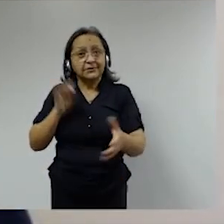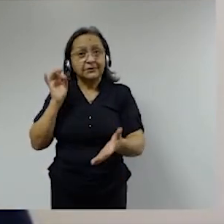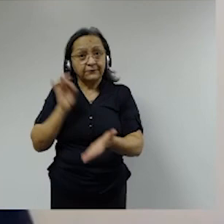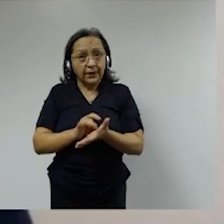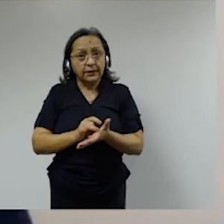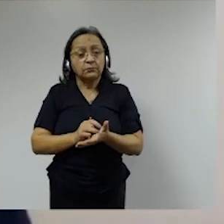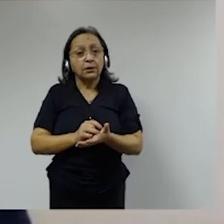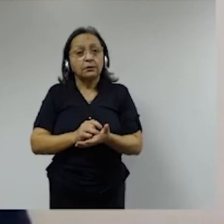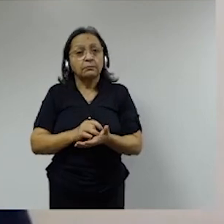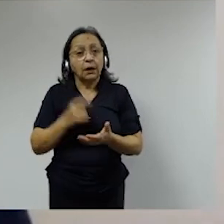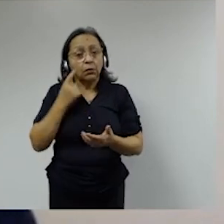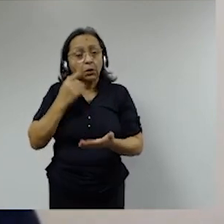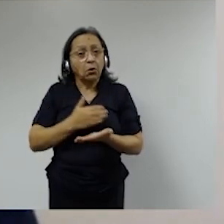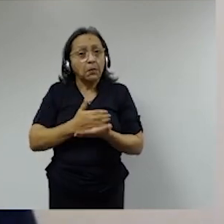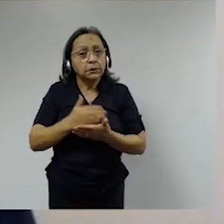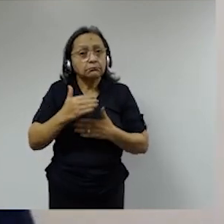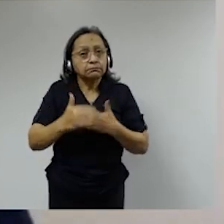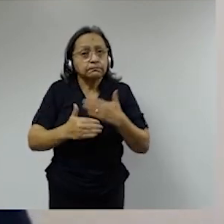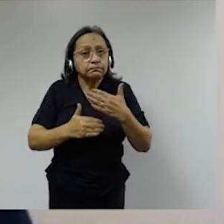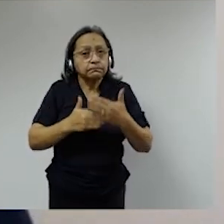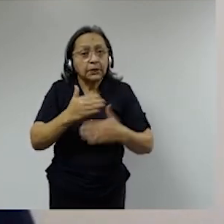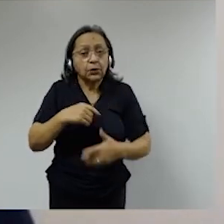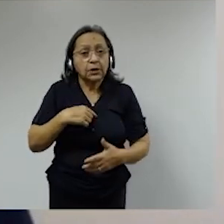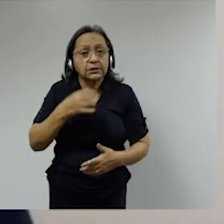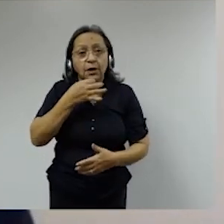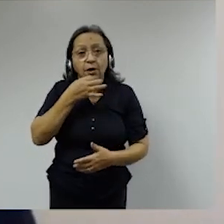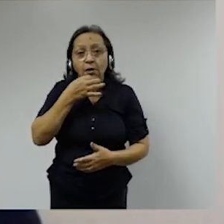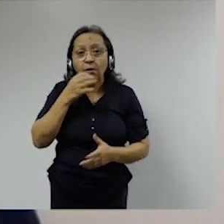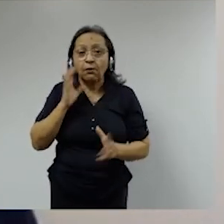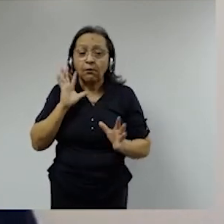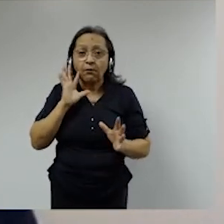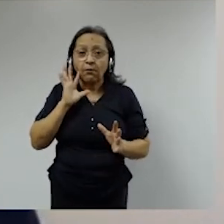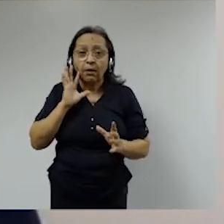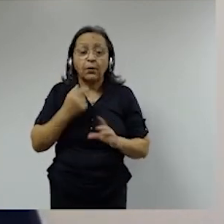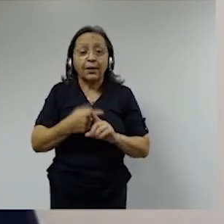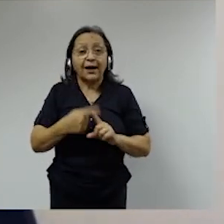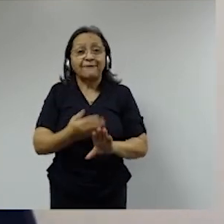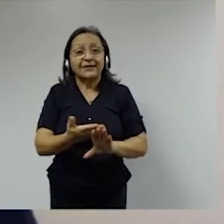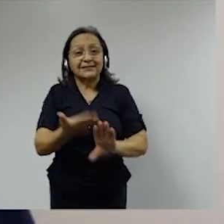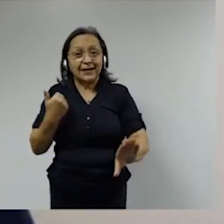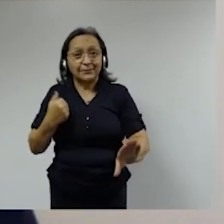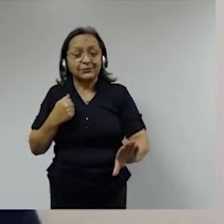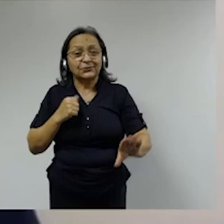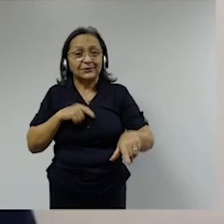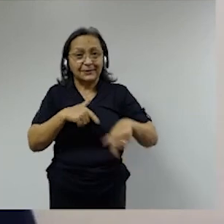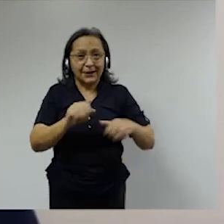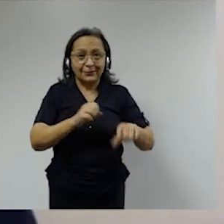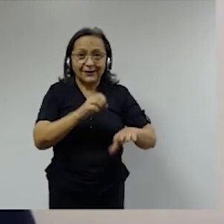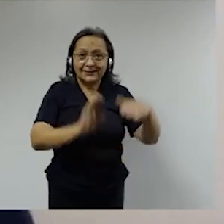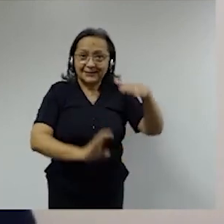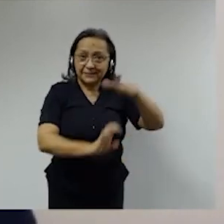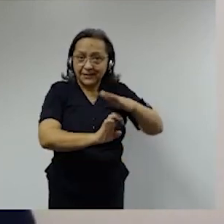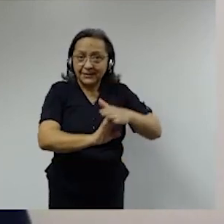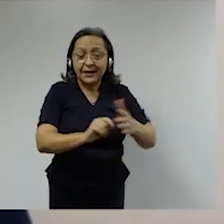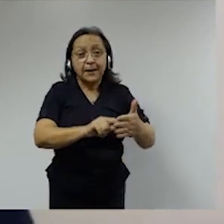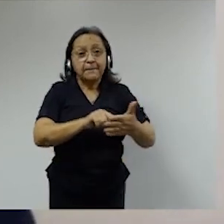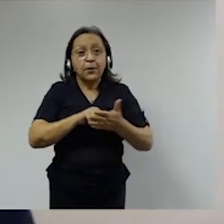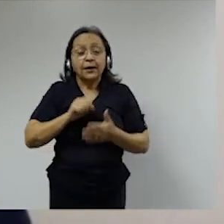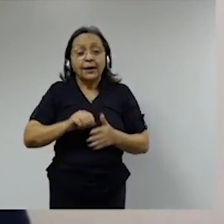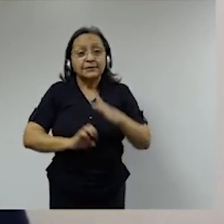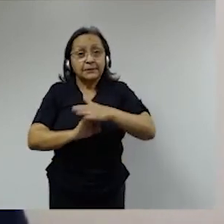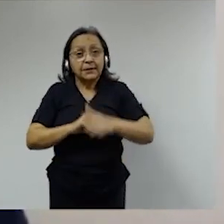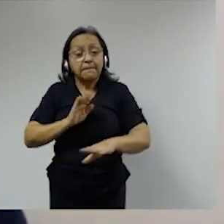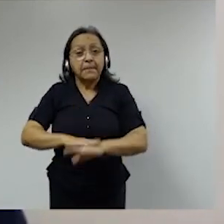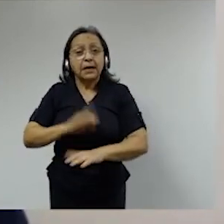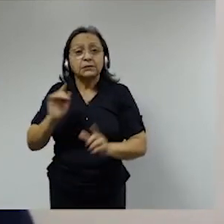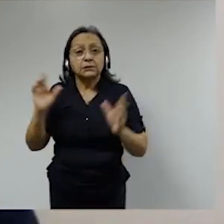vem se apresentando como, na nossa concepção, inafastável, e ela mostra que justamente aquelas empresas que mais sofreram com